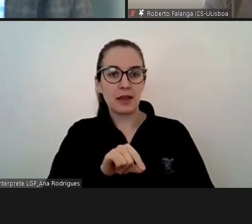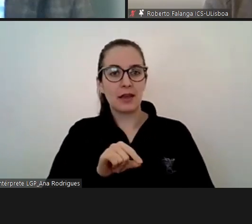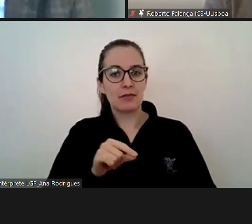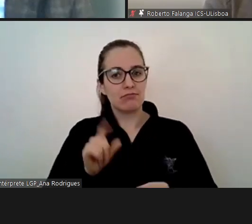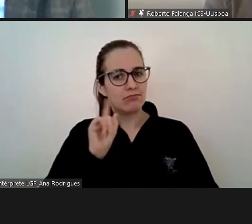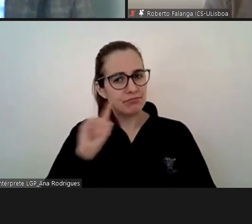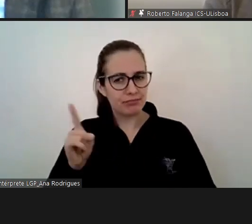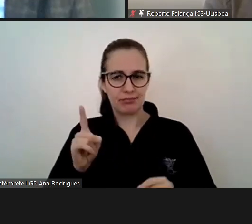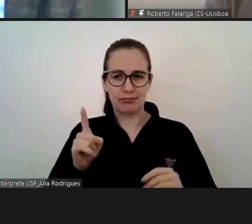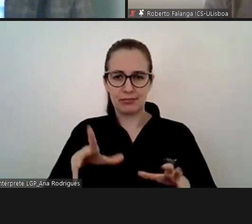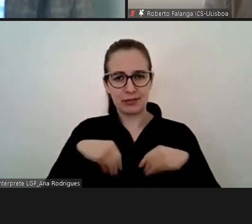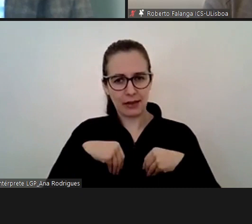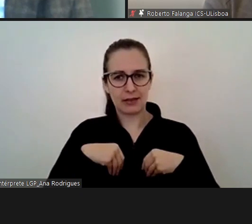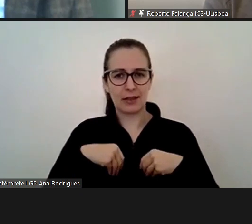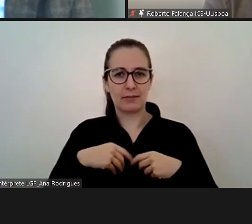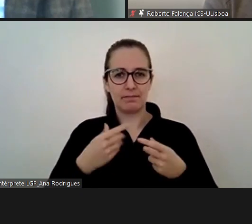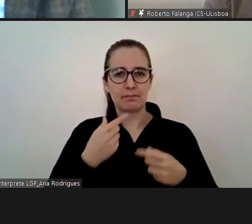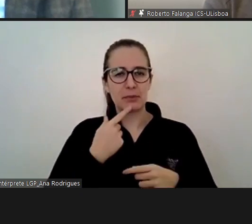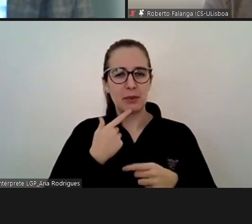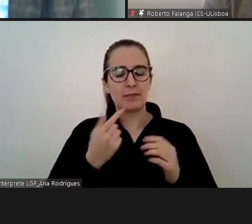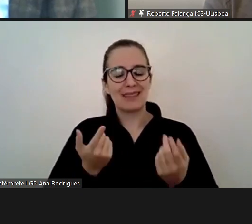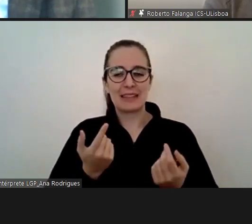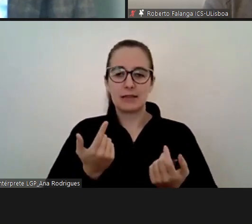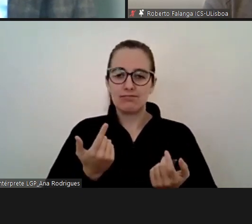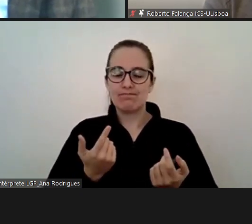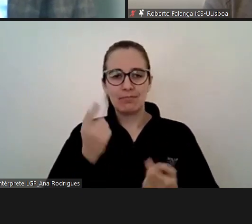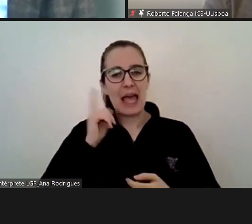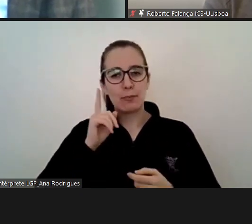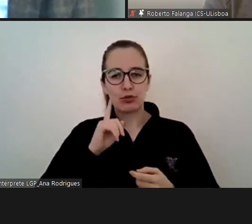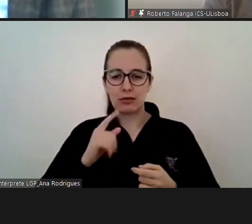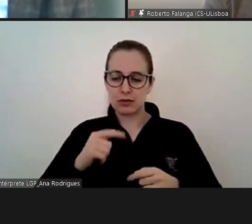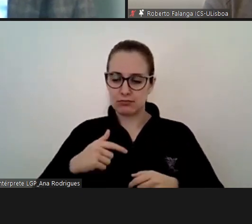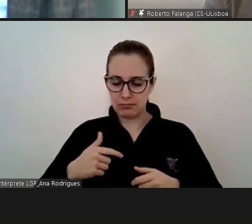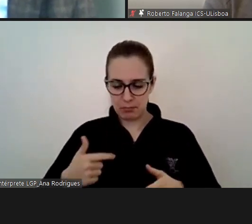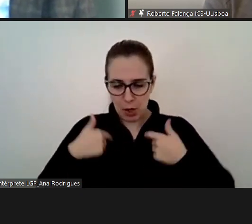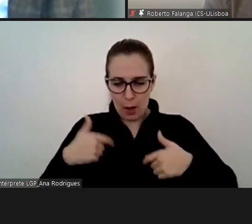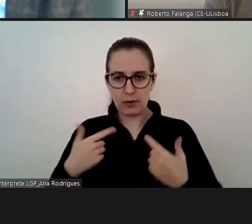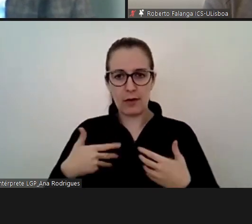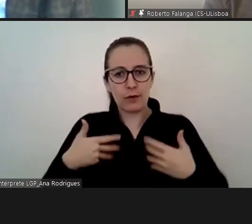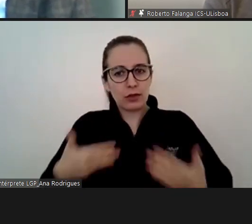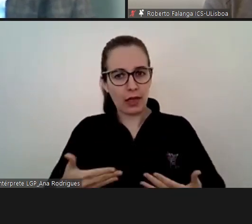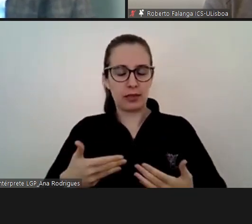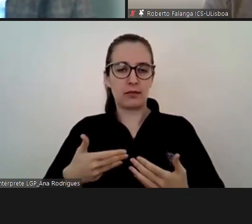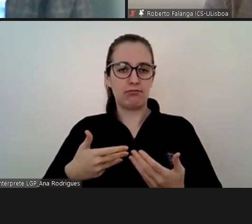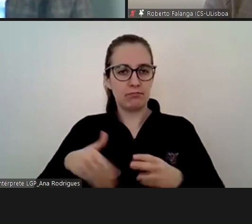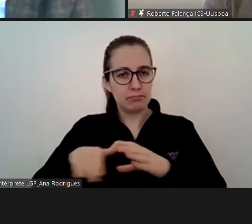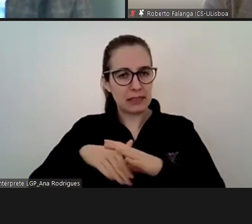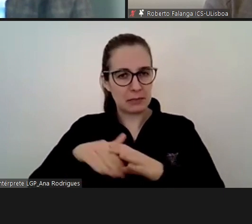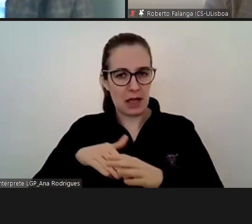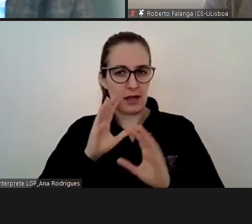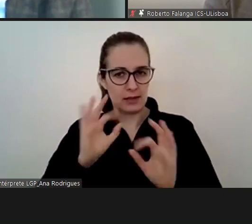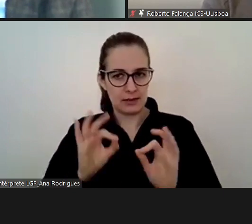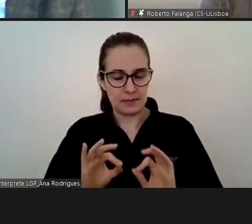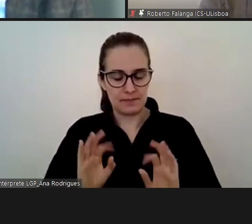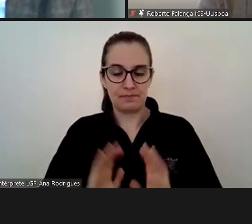que é preciso criar uma disposição a participar na democracia desse modo. Mas o